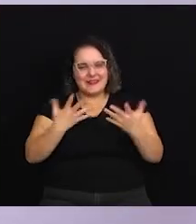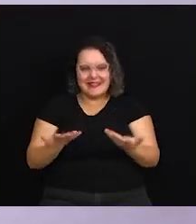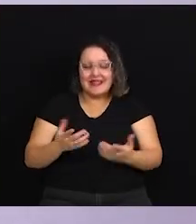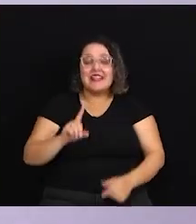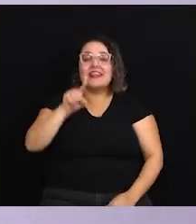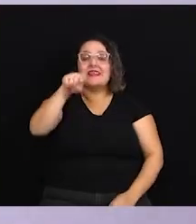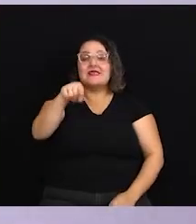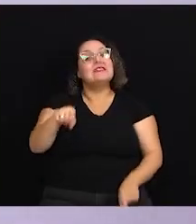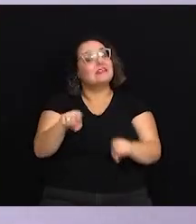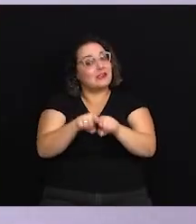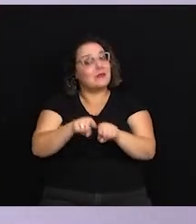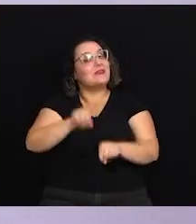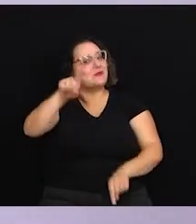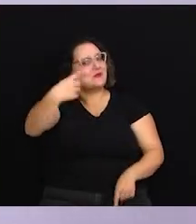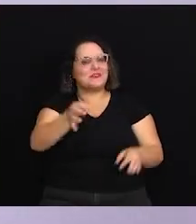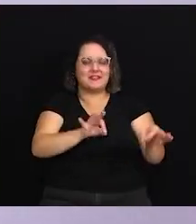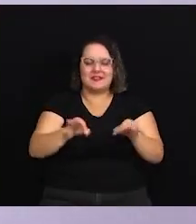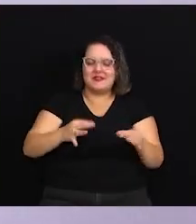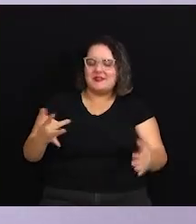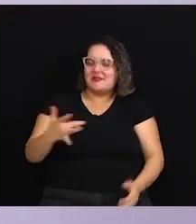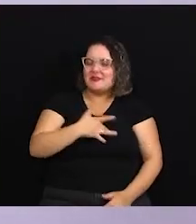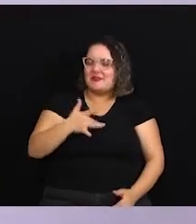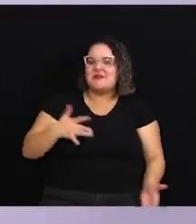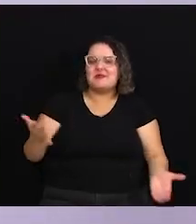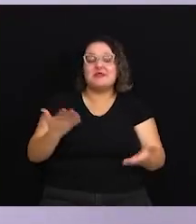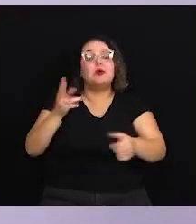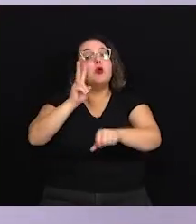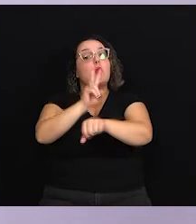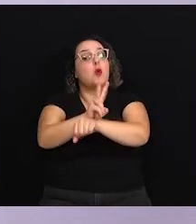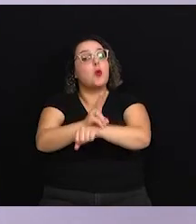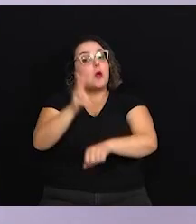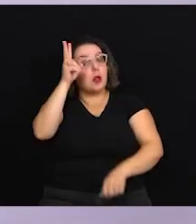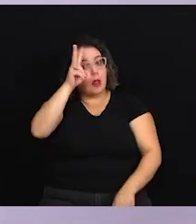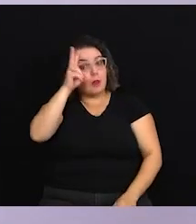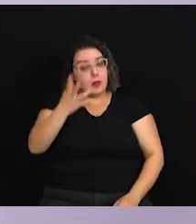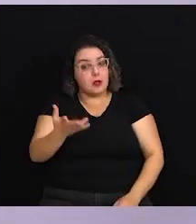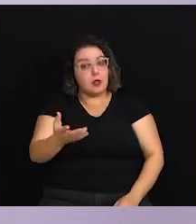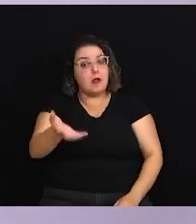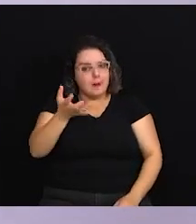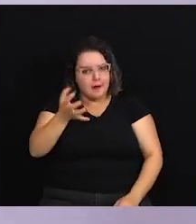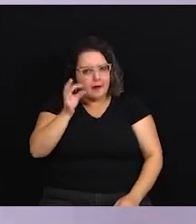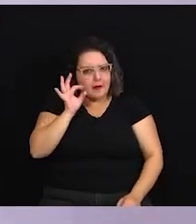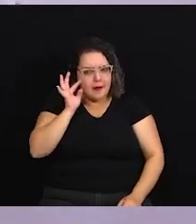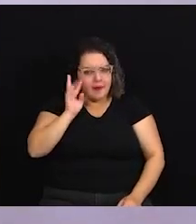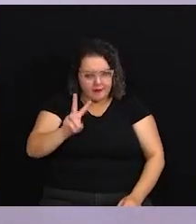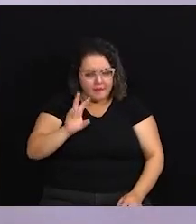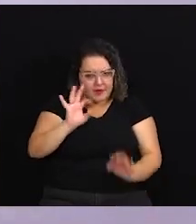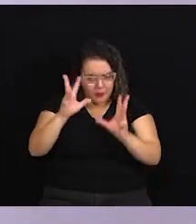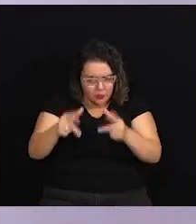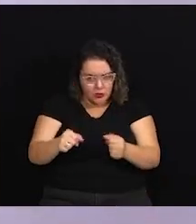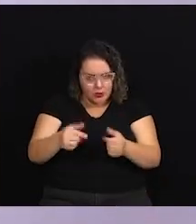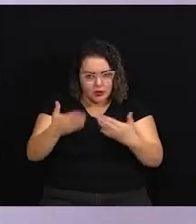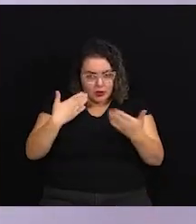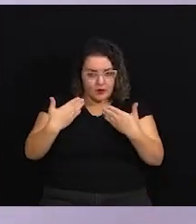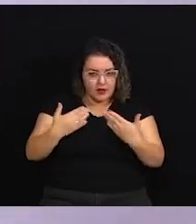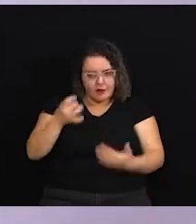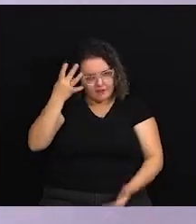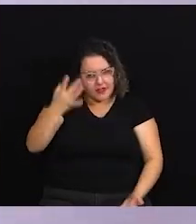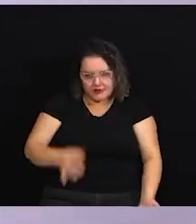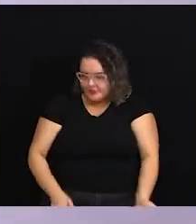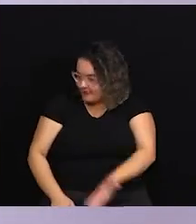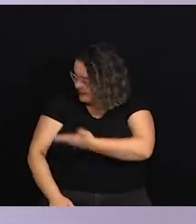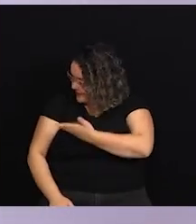espero também na próxima edição do saúde é vida se cuida e lembrando que é rever todo esse bate papo é muito